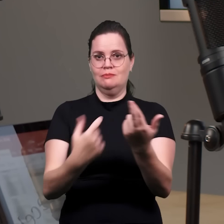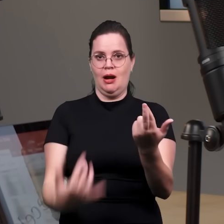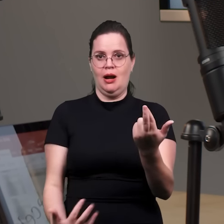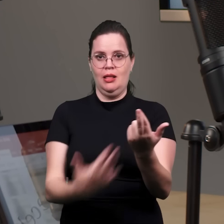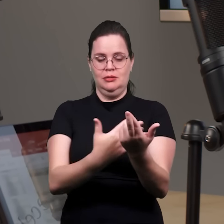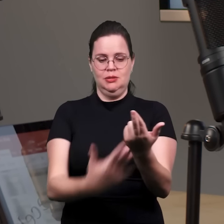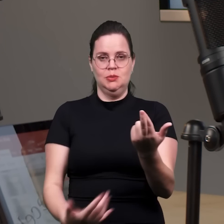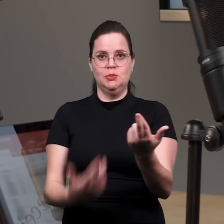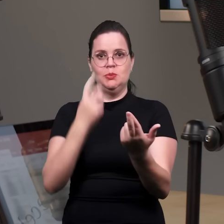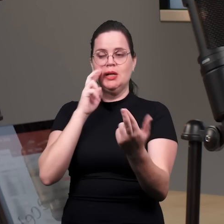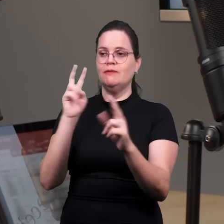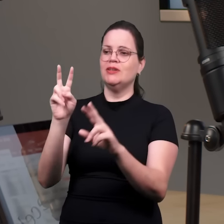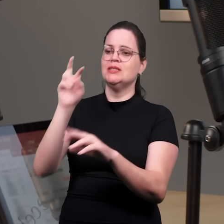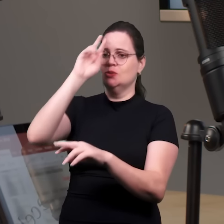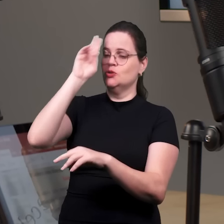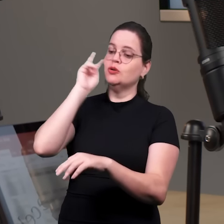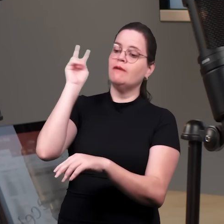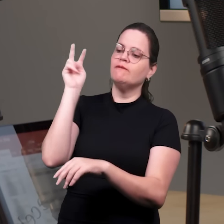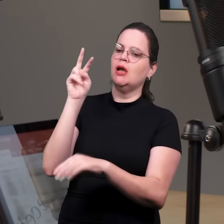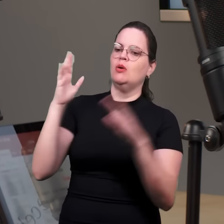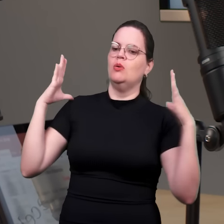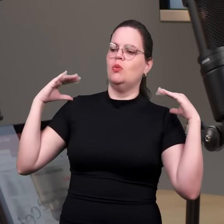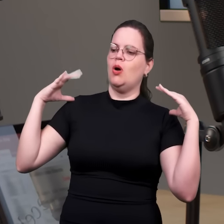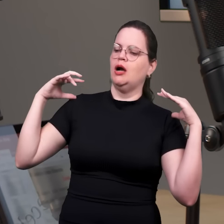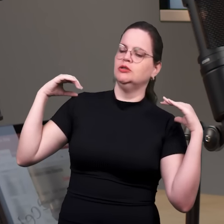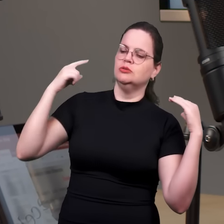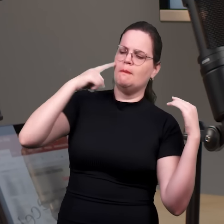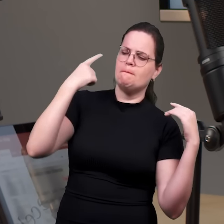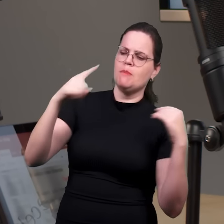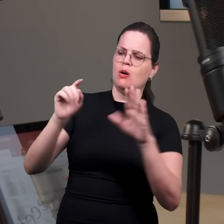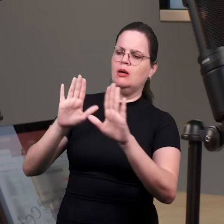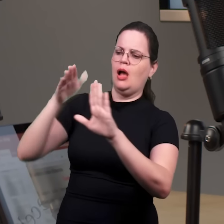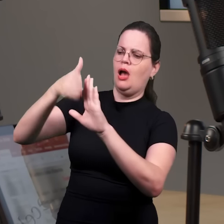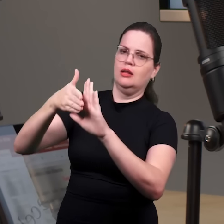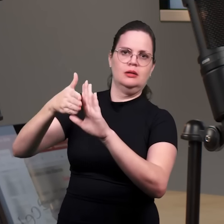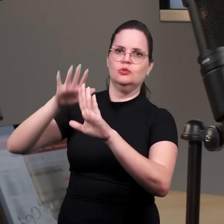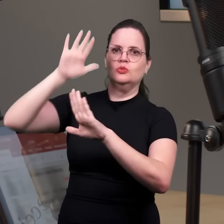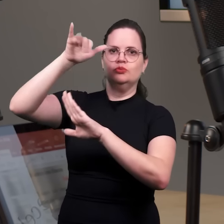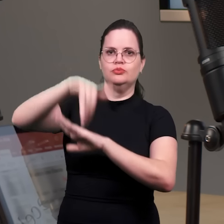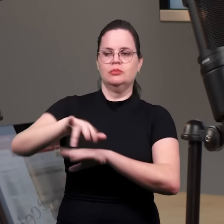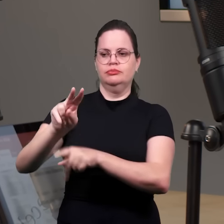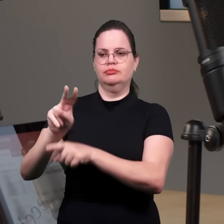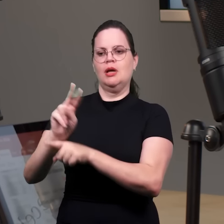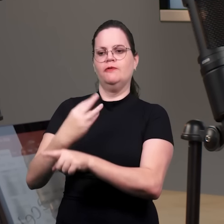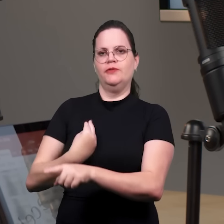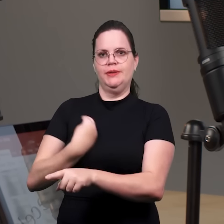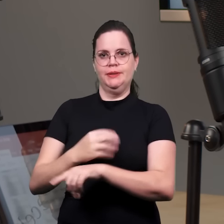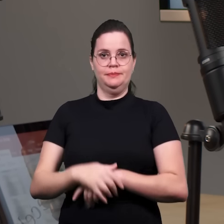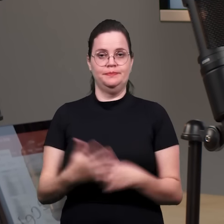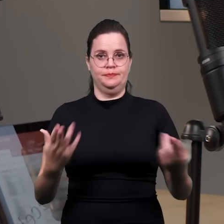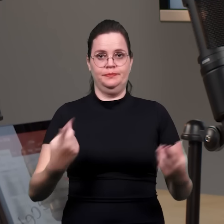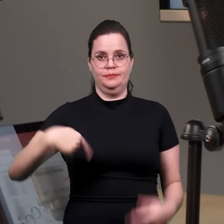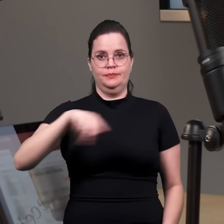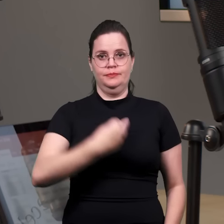que o Senhor visse e ali a vida fosse preservada. E nos nossos dias, a preservação da nossa vida